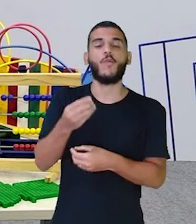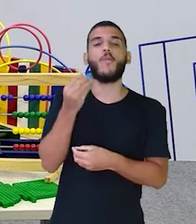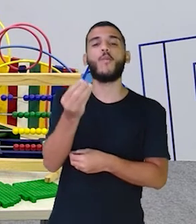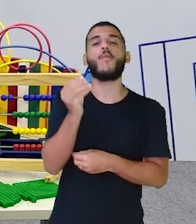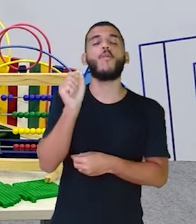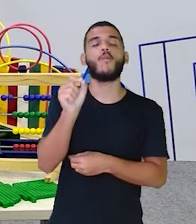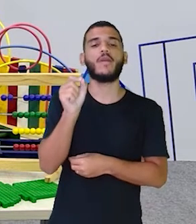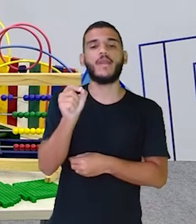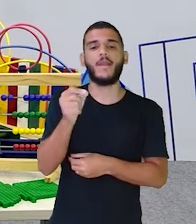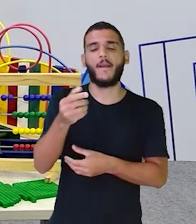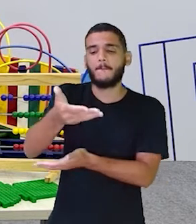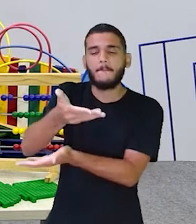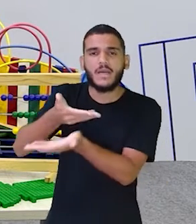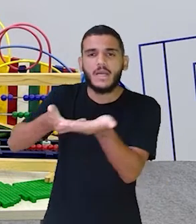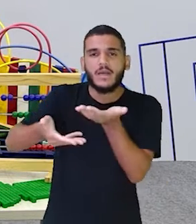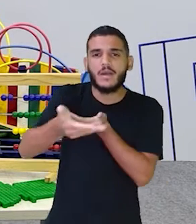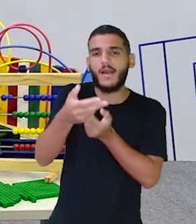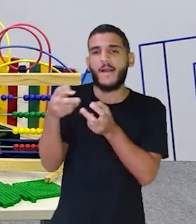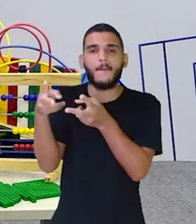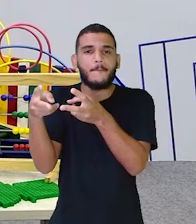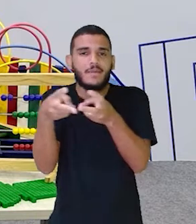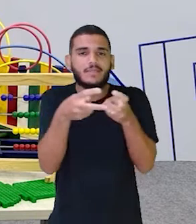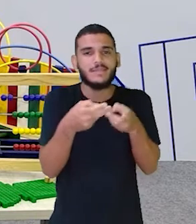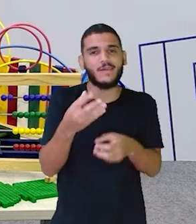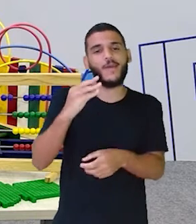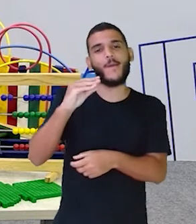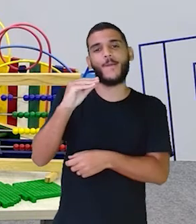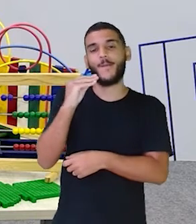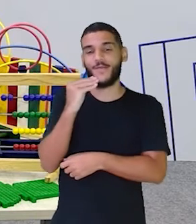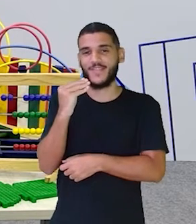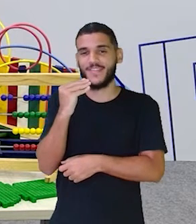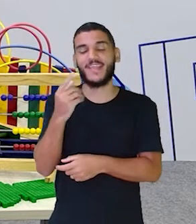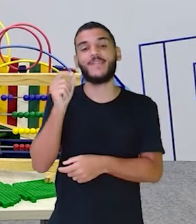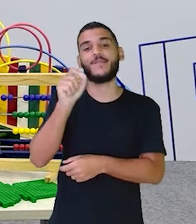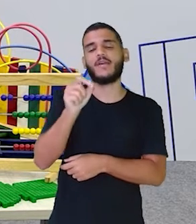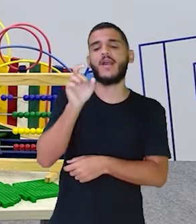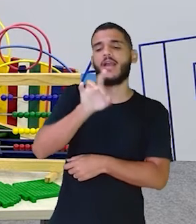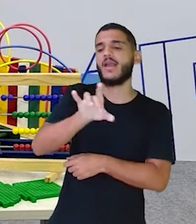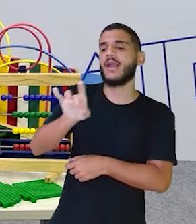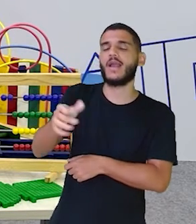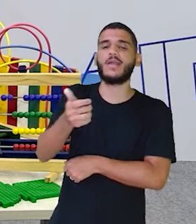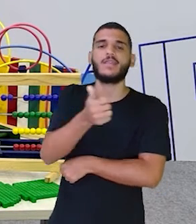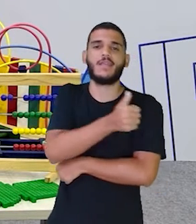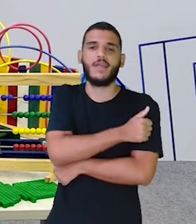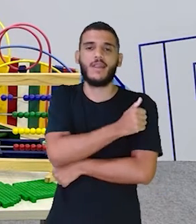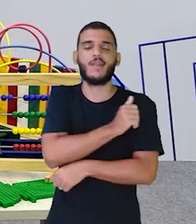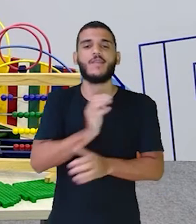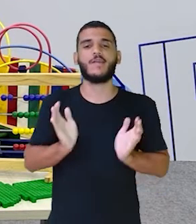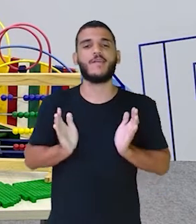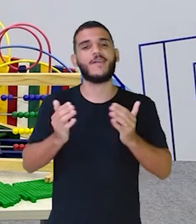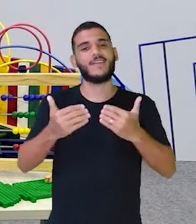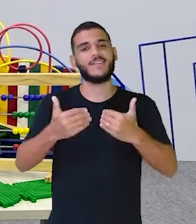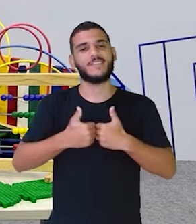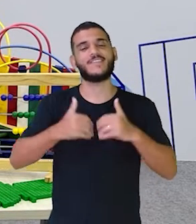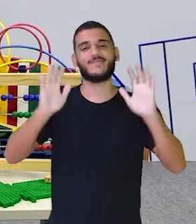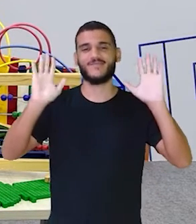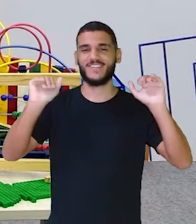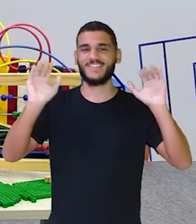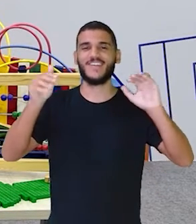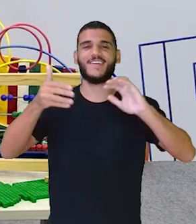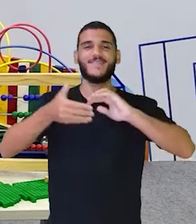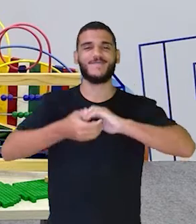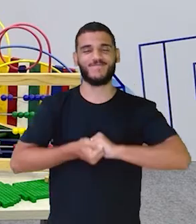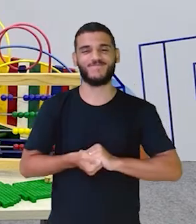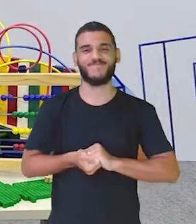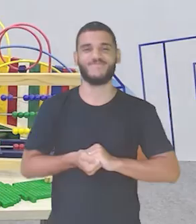proporcionando a interação, a percepção, a oportunidade de cada estudante com autismo. Tchau, tchau.